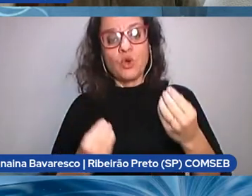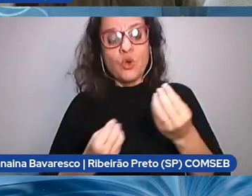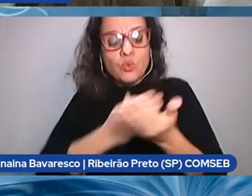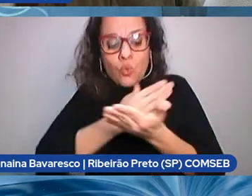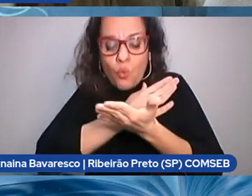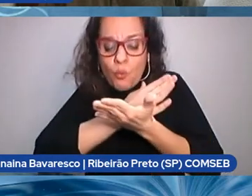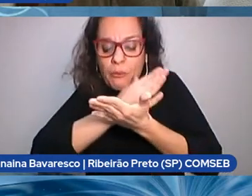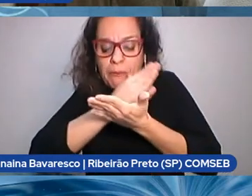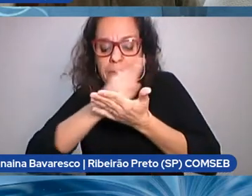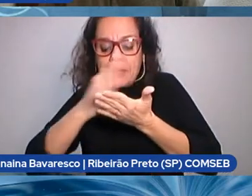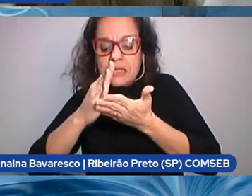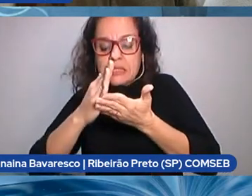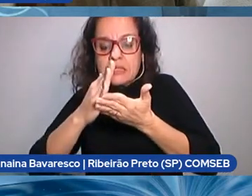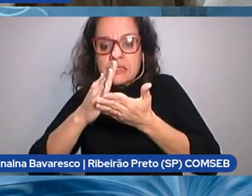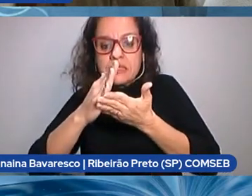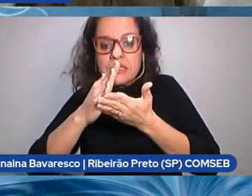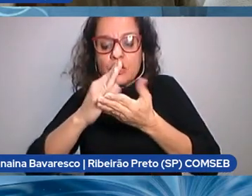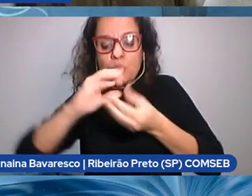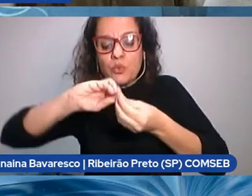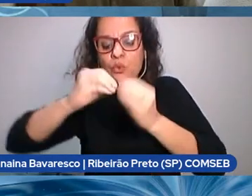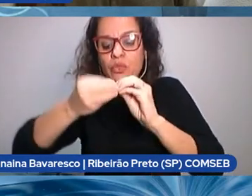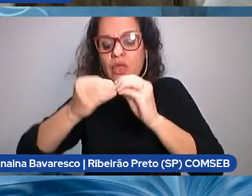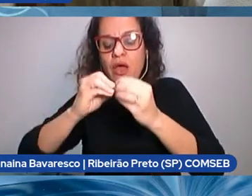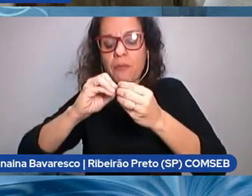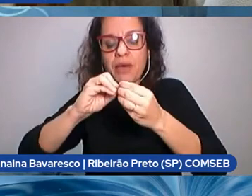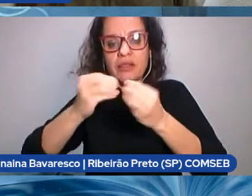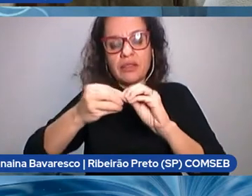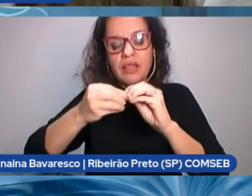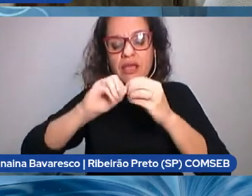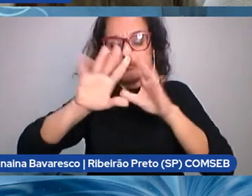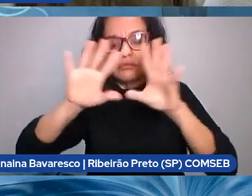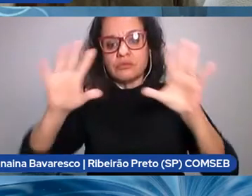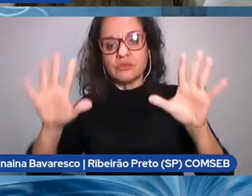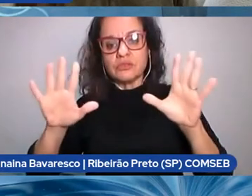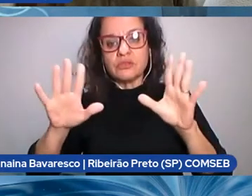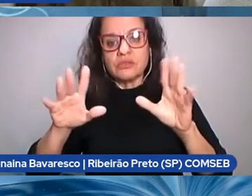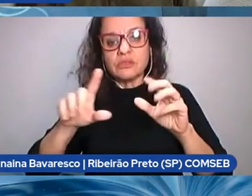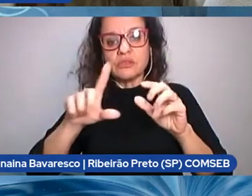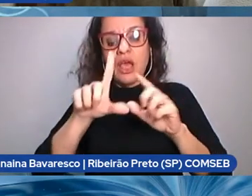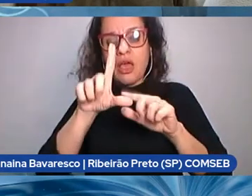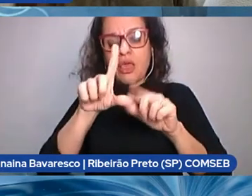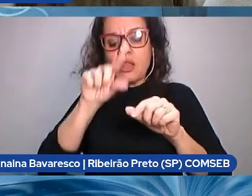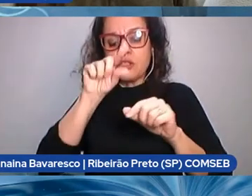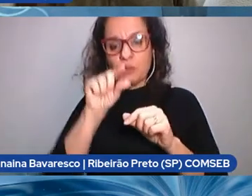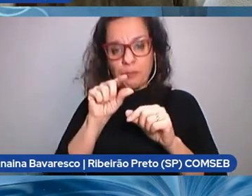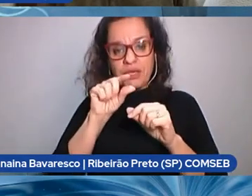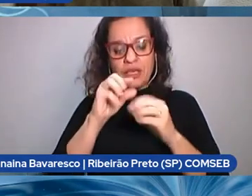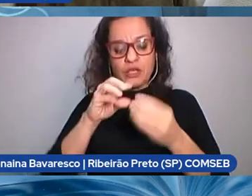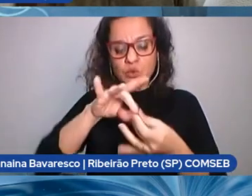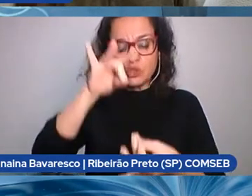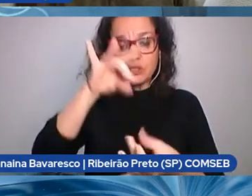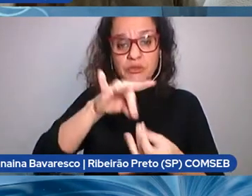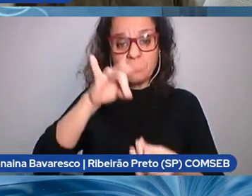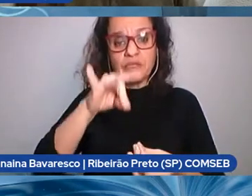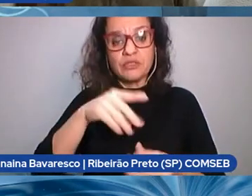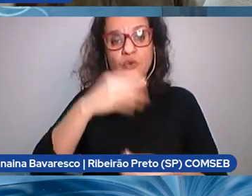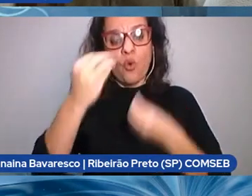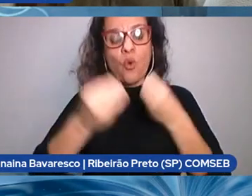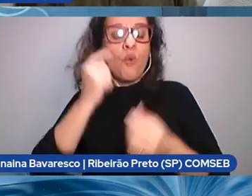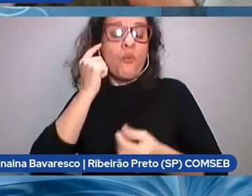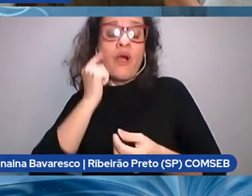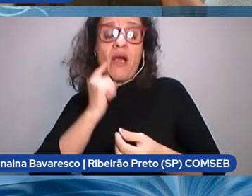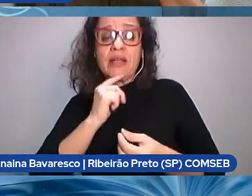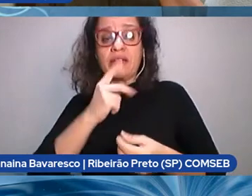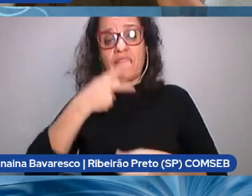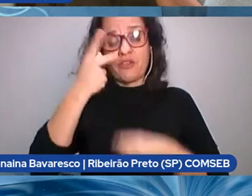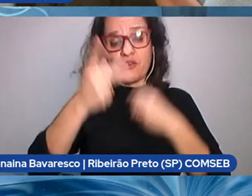material, desse espírito em letra minúscula que Kardec trata, né? Como ele grafa até